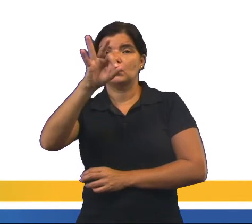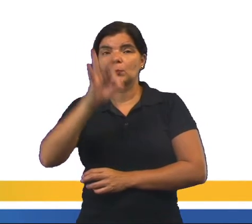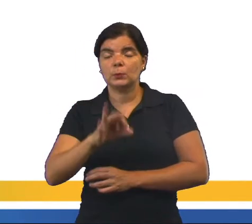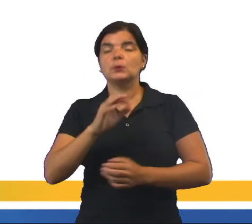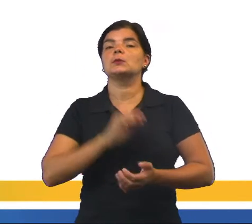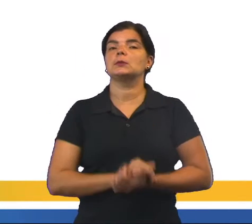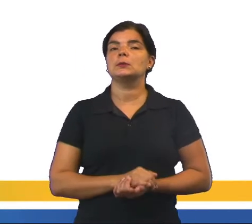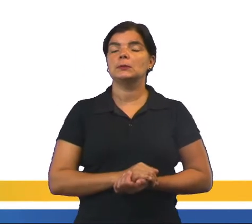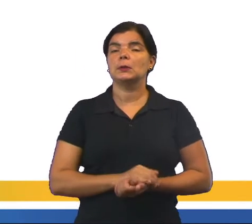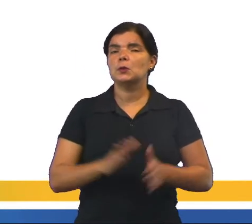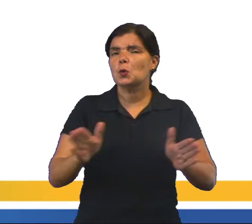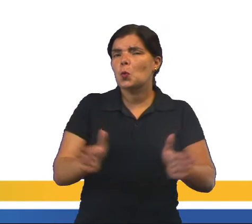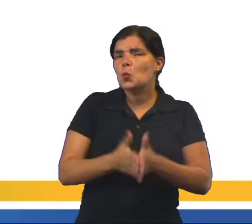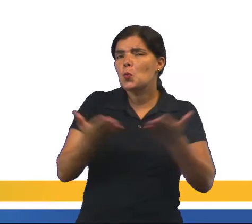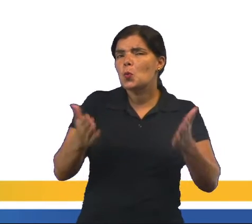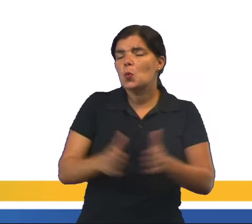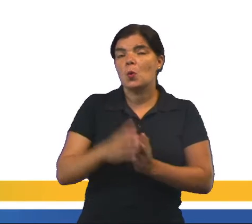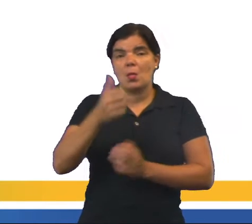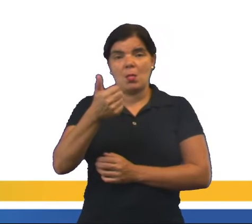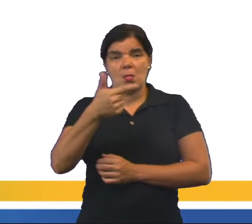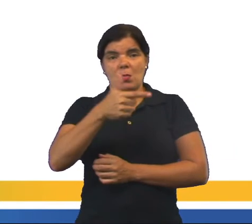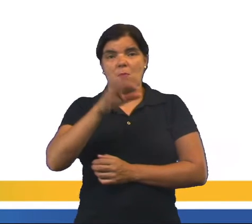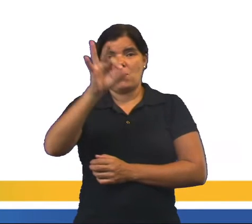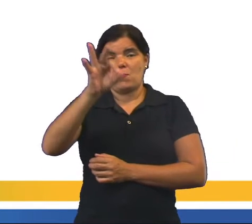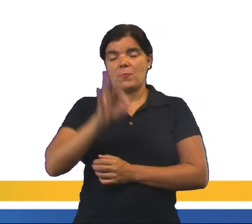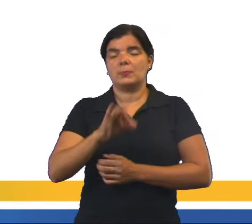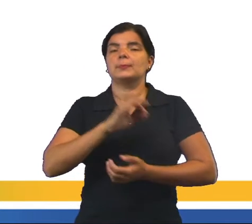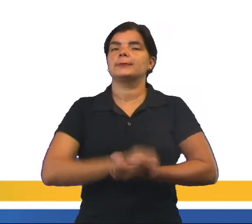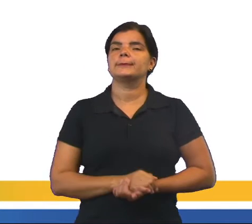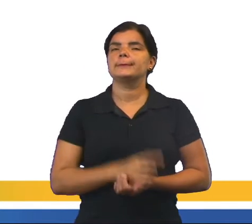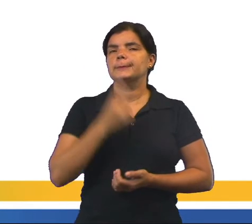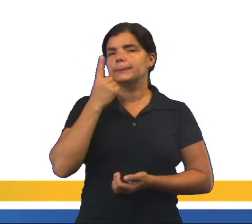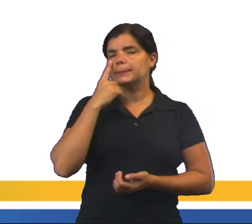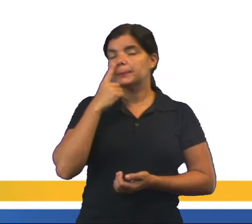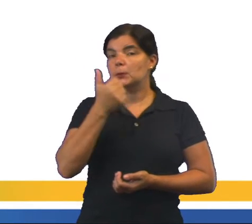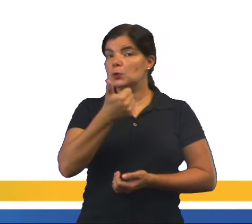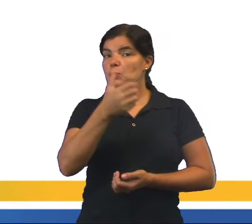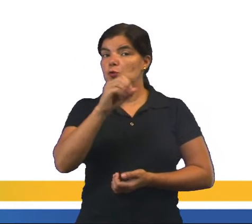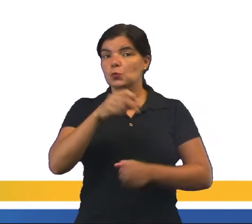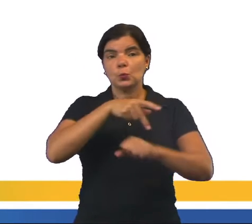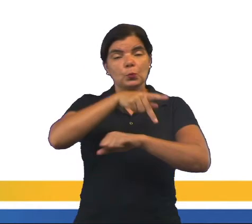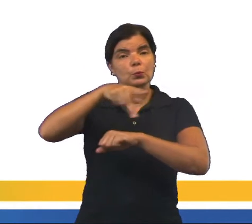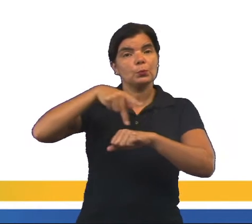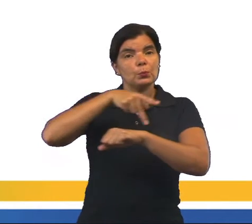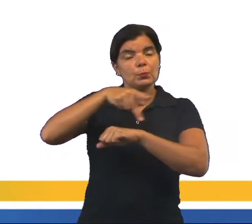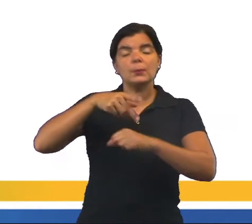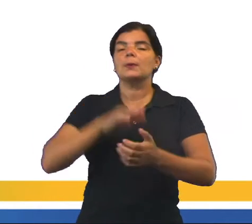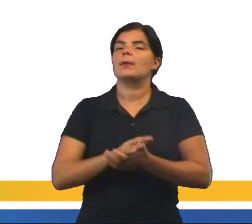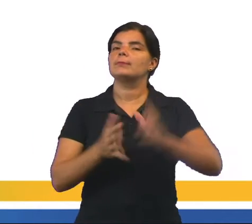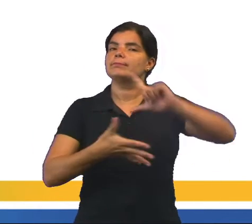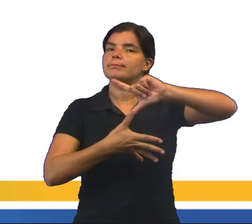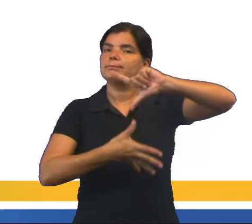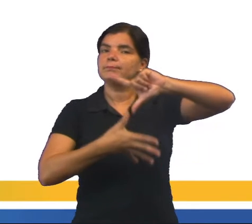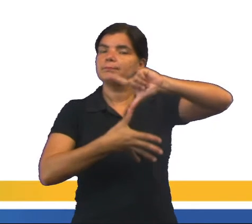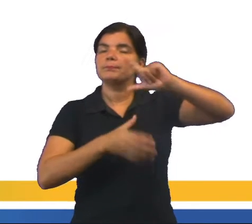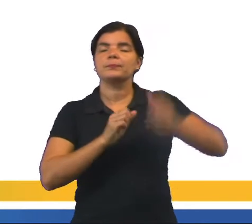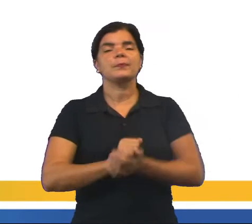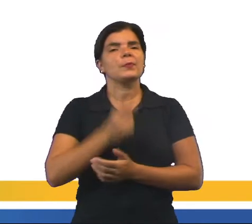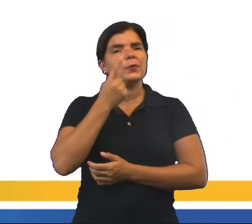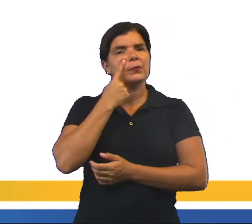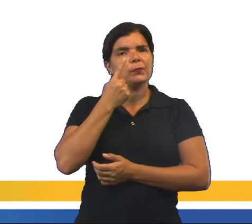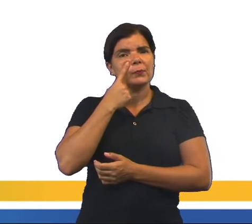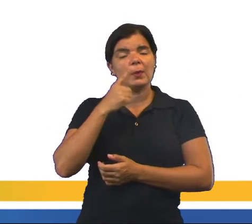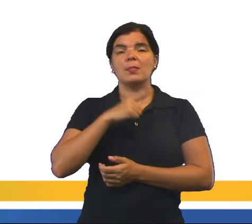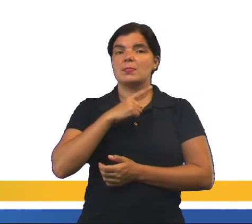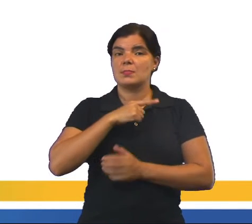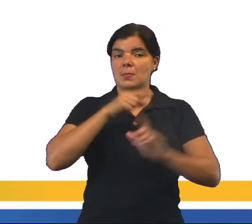45,4% e a extrema pobreza 12,2%. Estamos falando de 18 países da América Latina. Veja